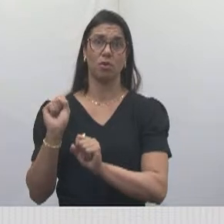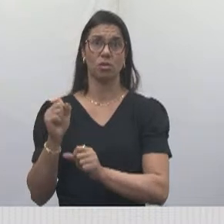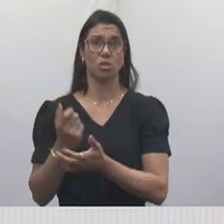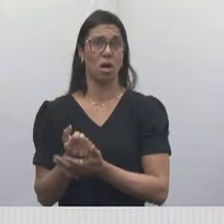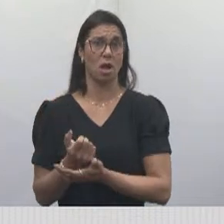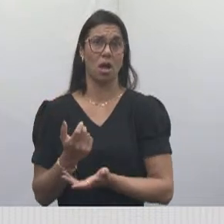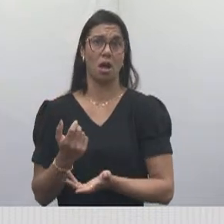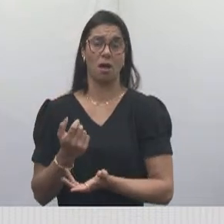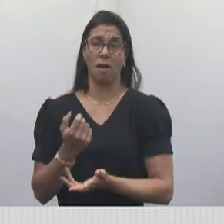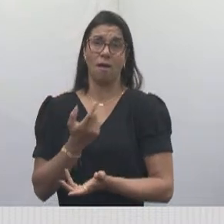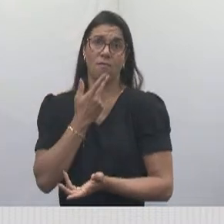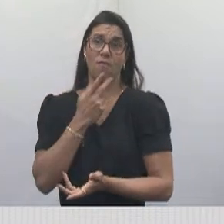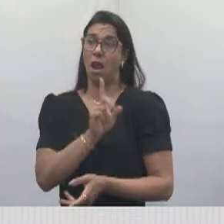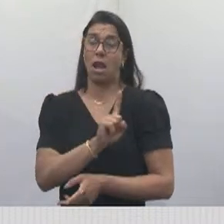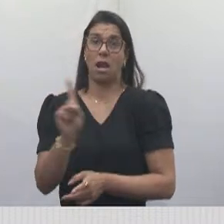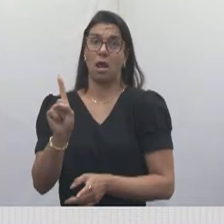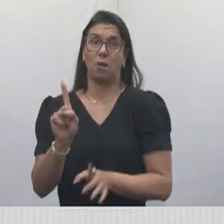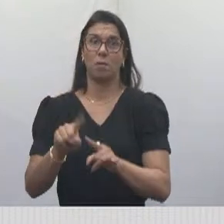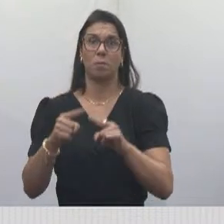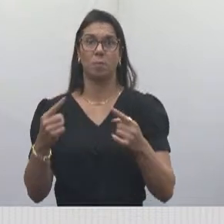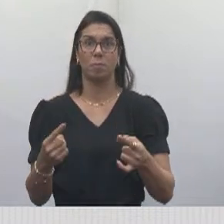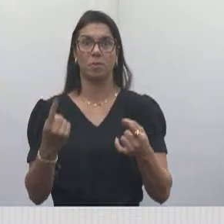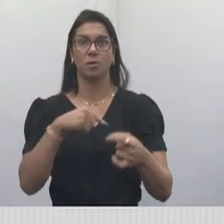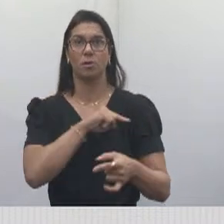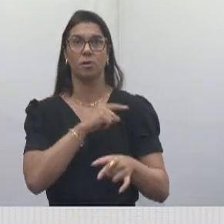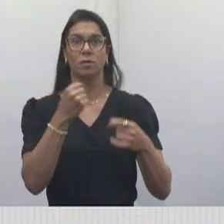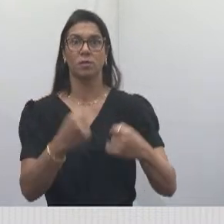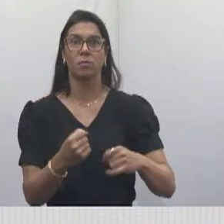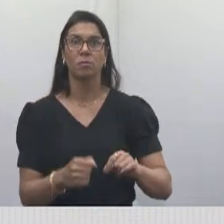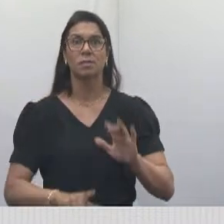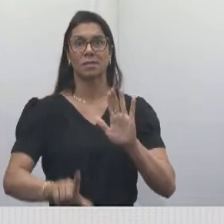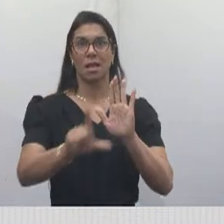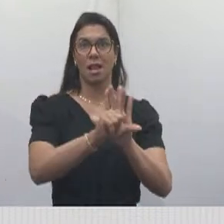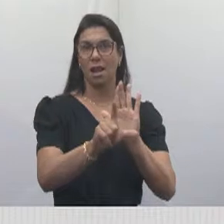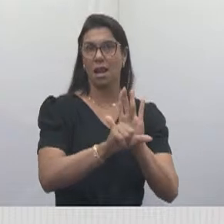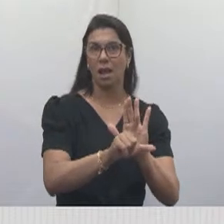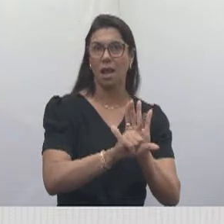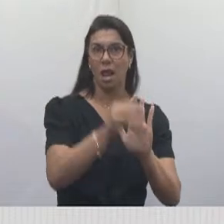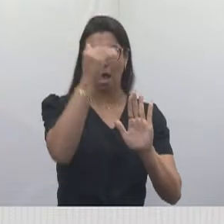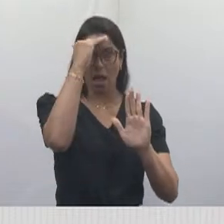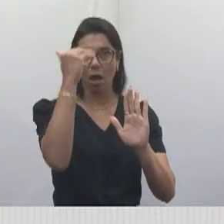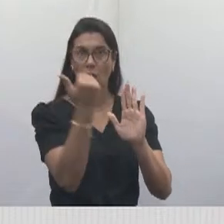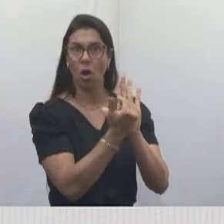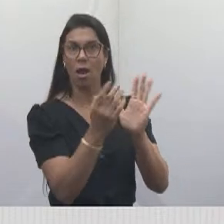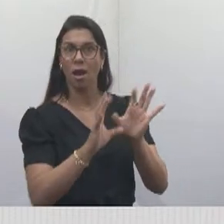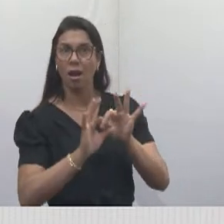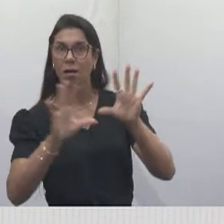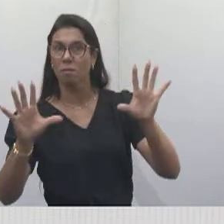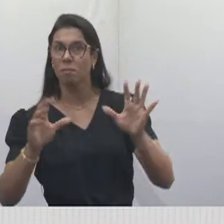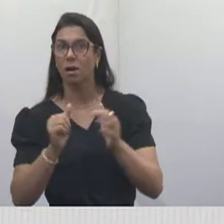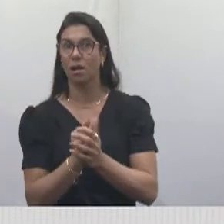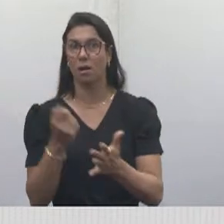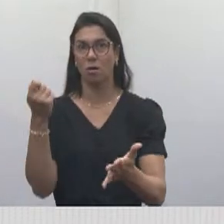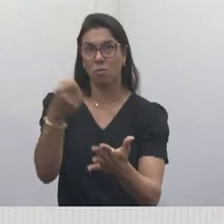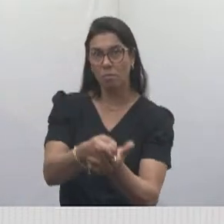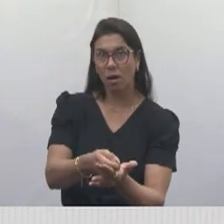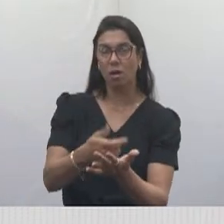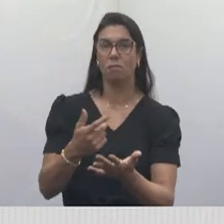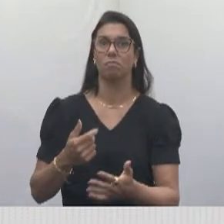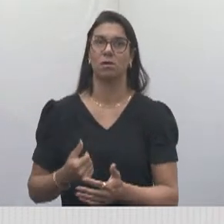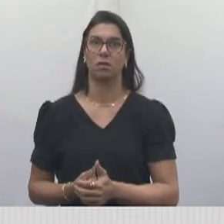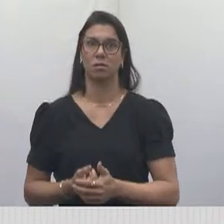ele poderia dizer não, mas a gente precisa ter essas comissões, e a lei municipal autoriza esse pagamento, fixa esse